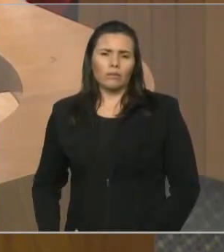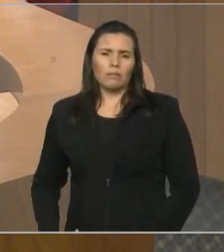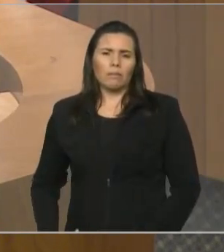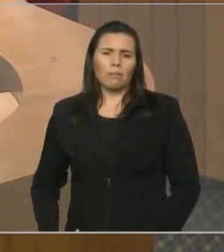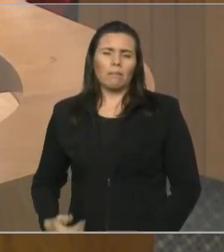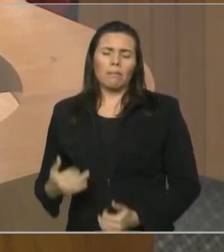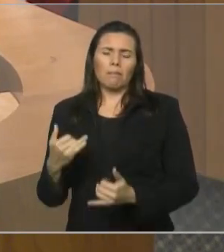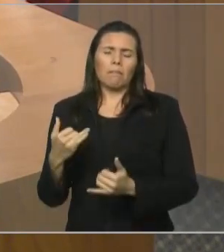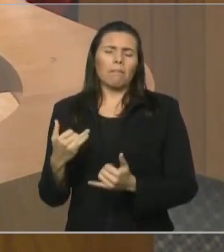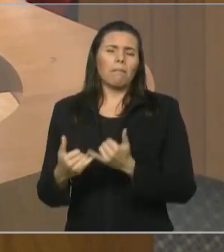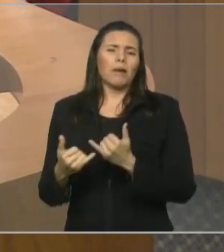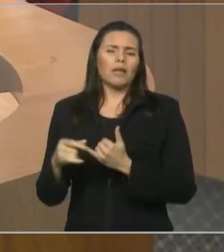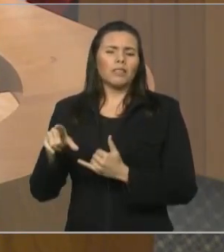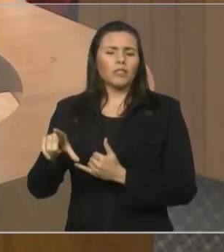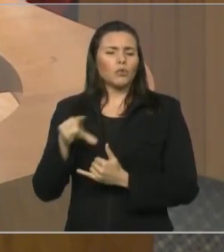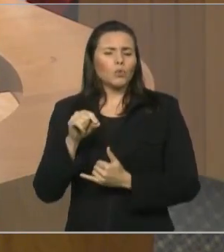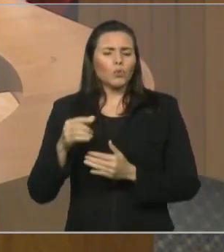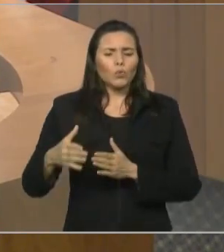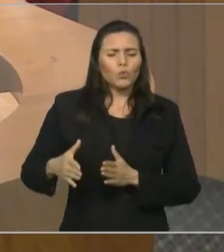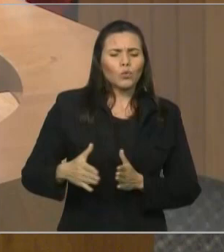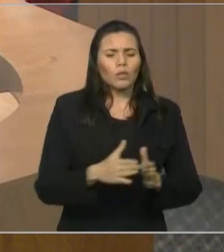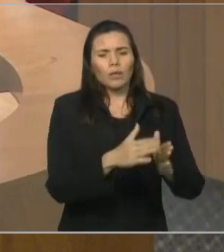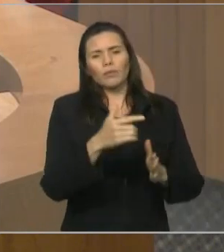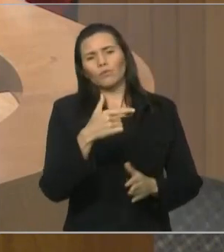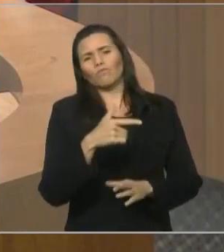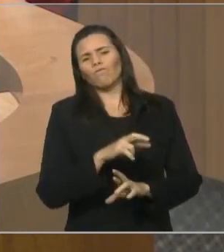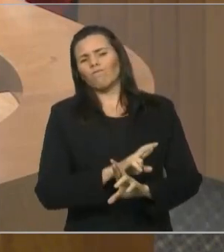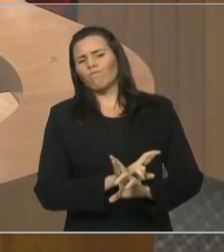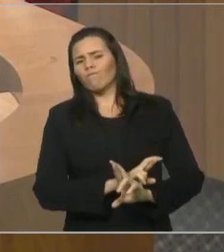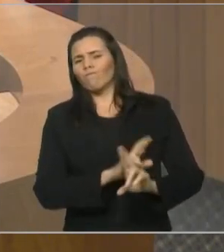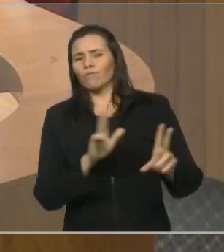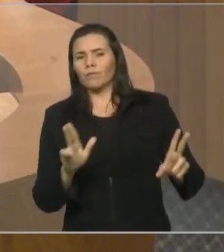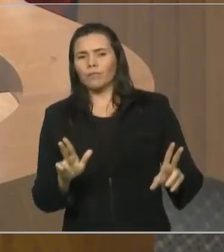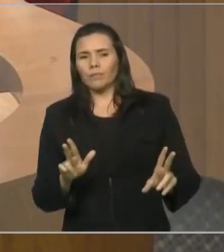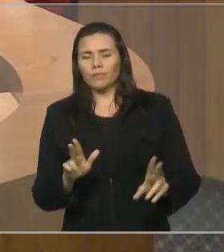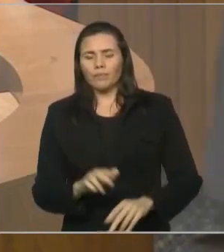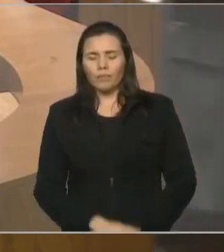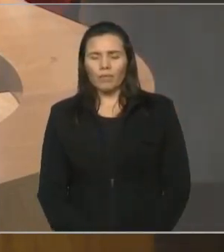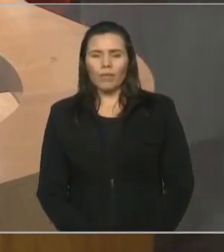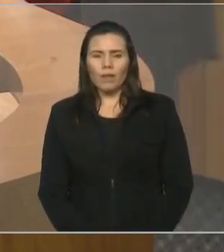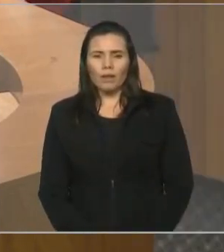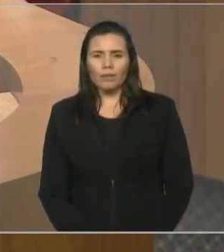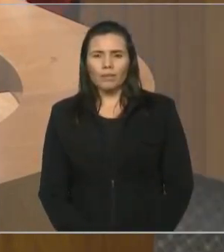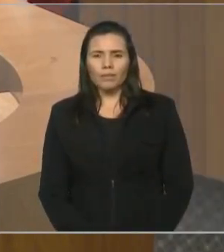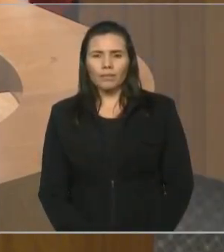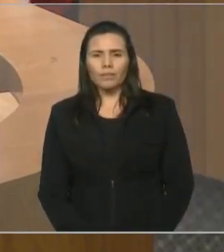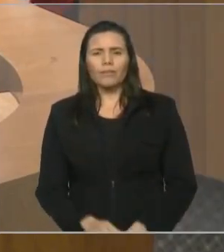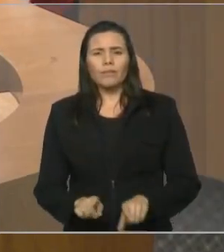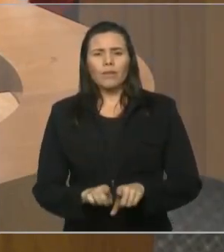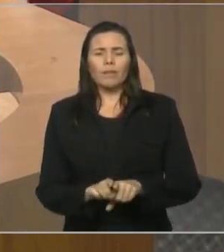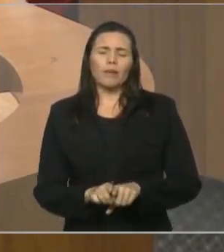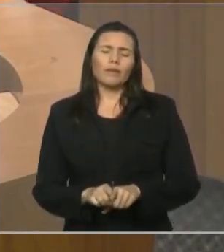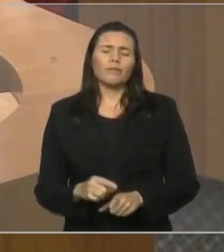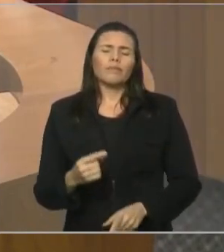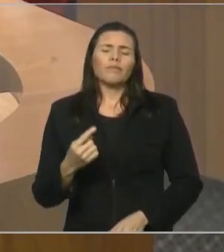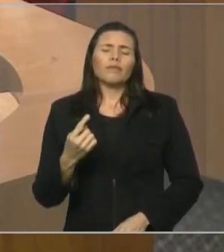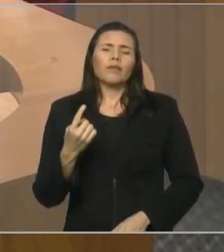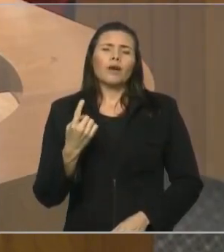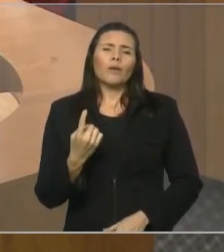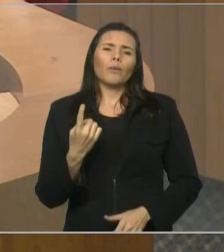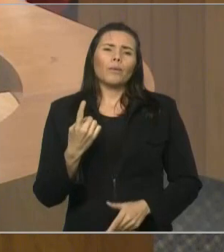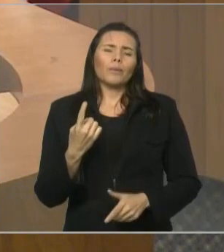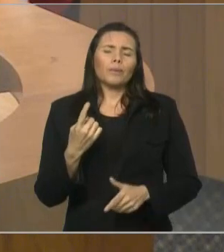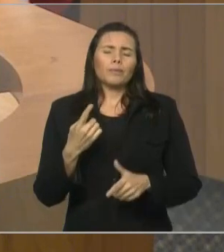O terço de férias, que é um direito dos professores,